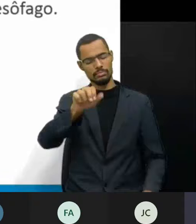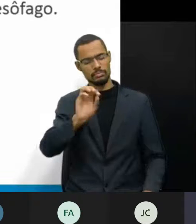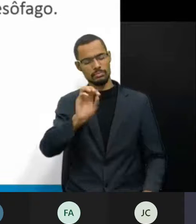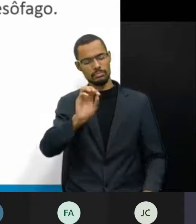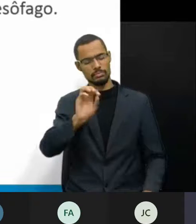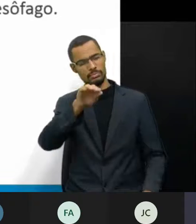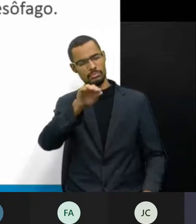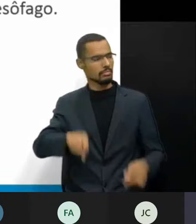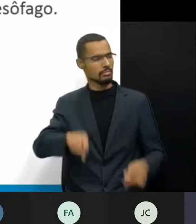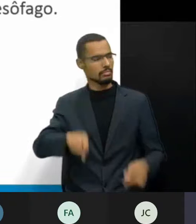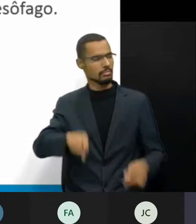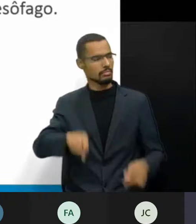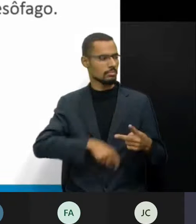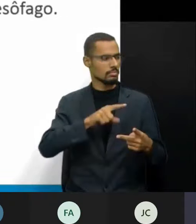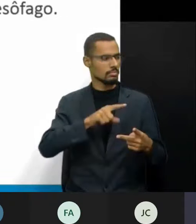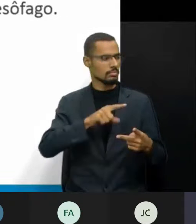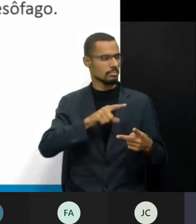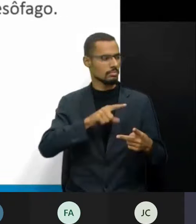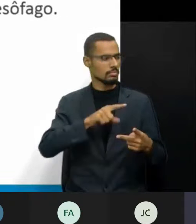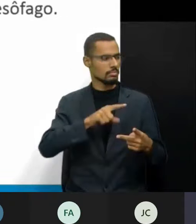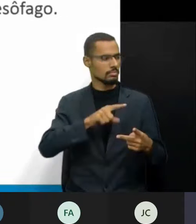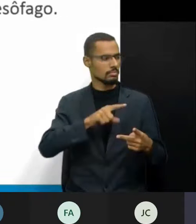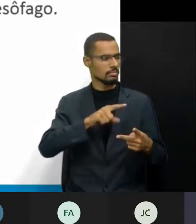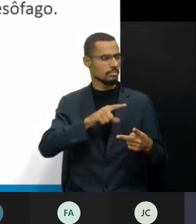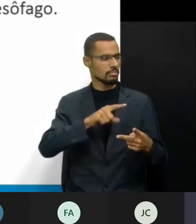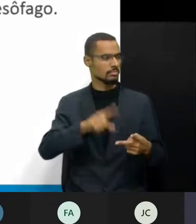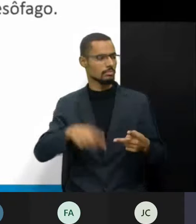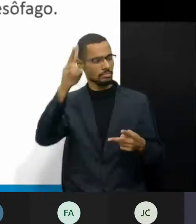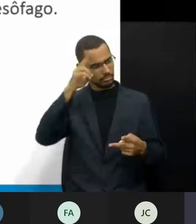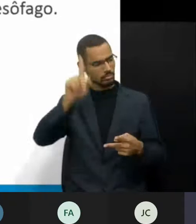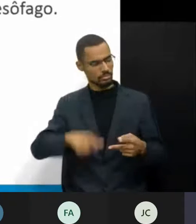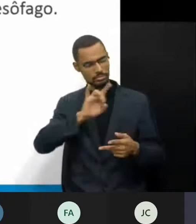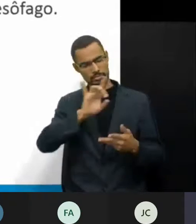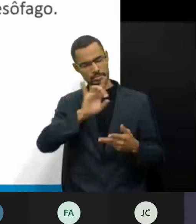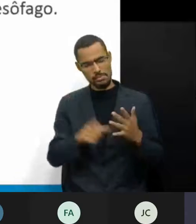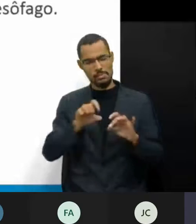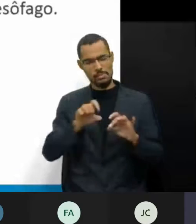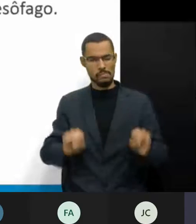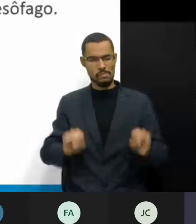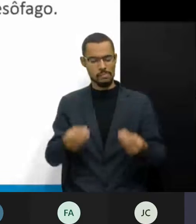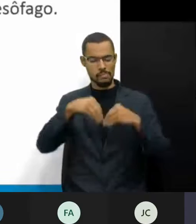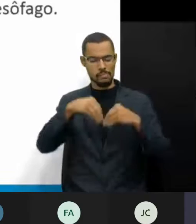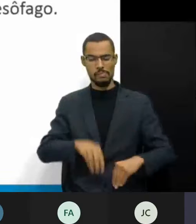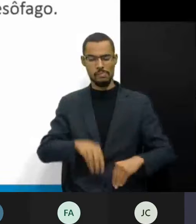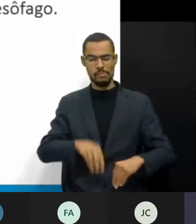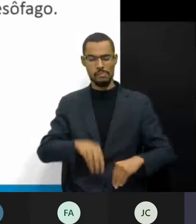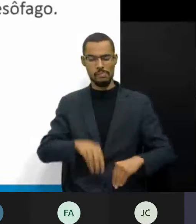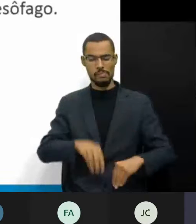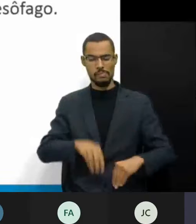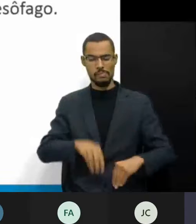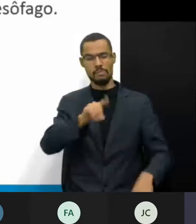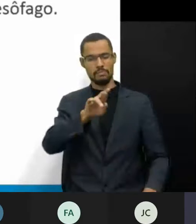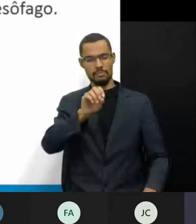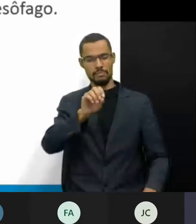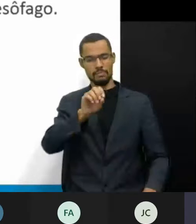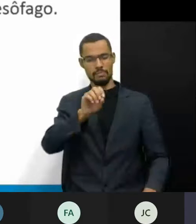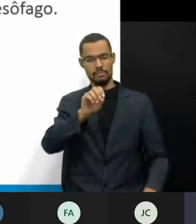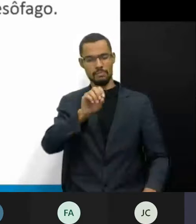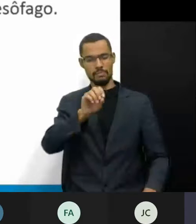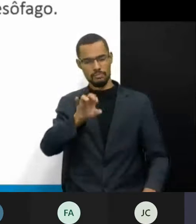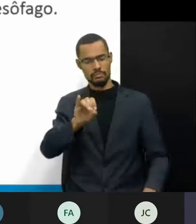cortes histológicos, então, do sistema digestório. Então, nós vamos visualizar, então, onde